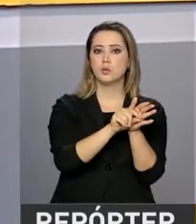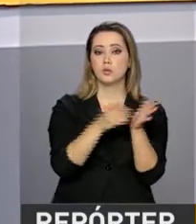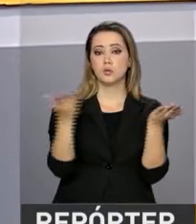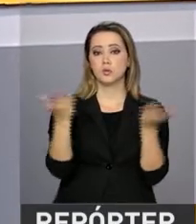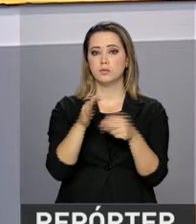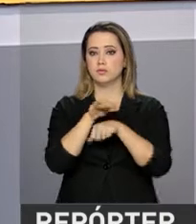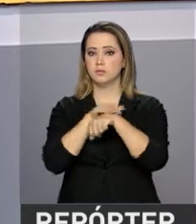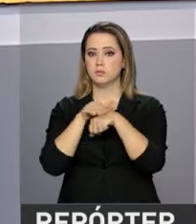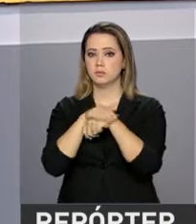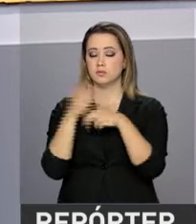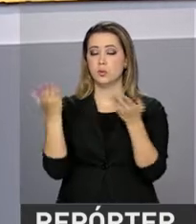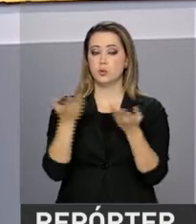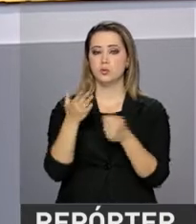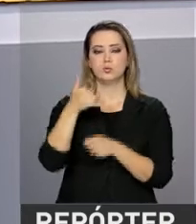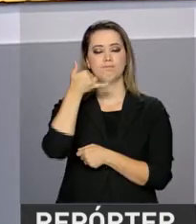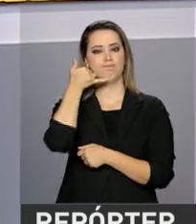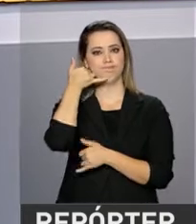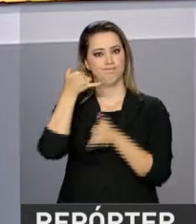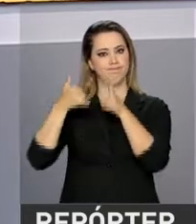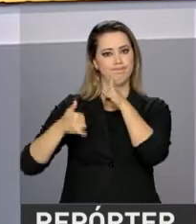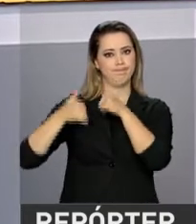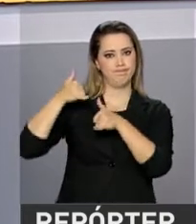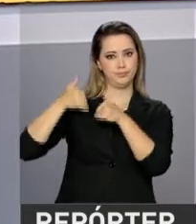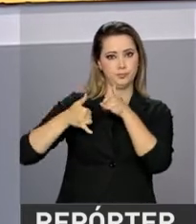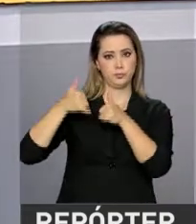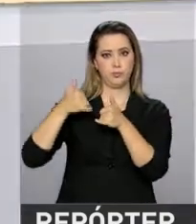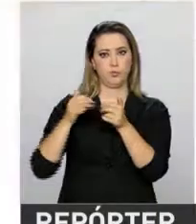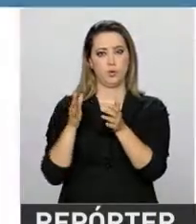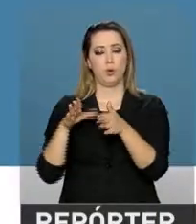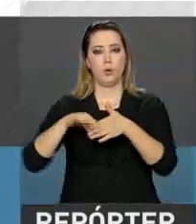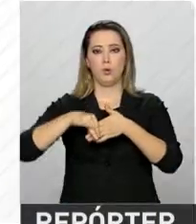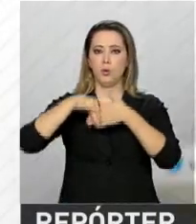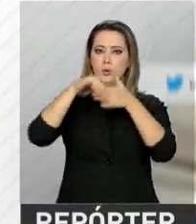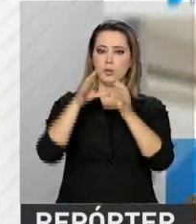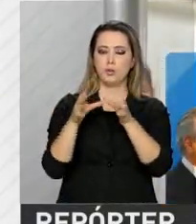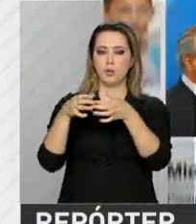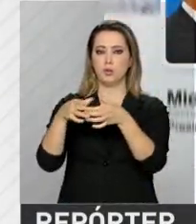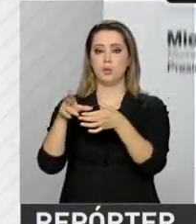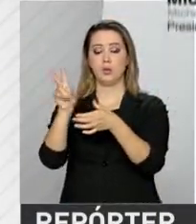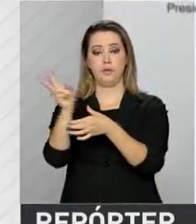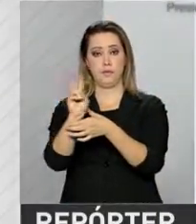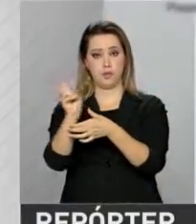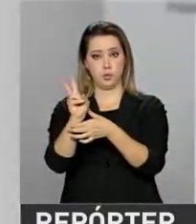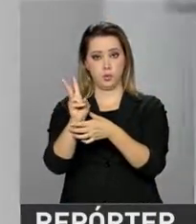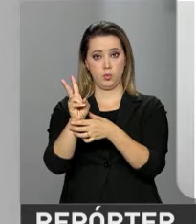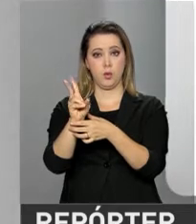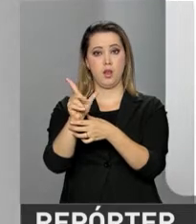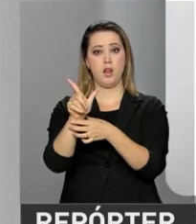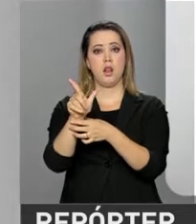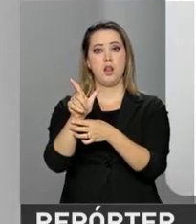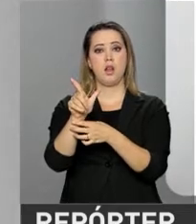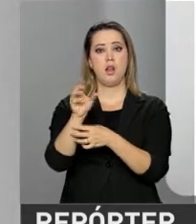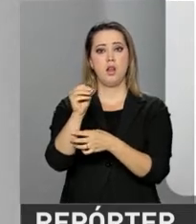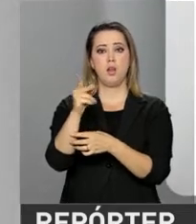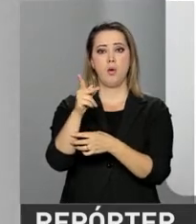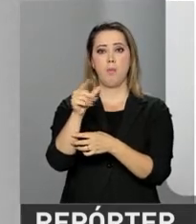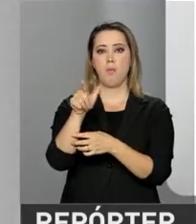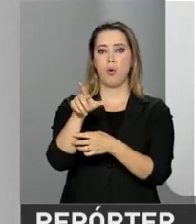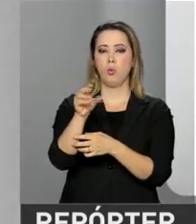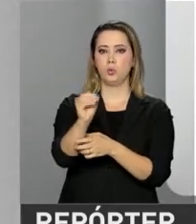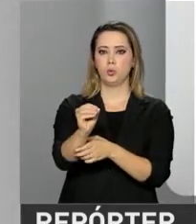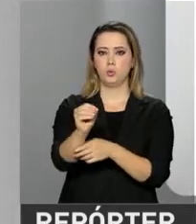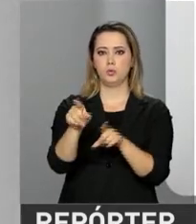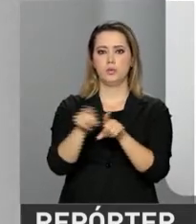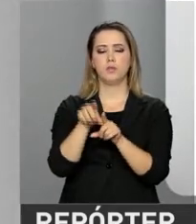social sobre a conversa que teve hoje por telefone com o líder oposicionista venezuelano leopoldo lópez segundo